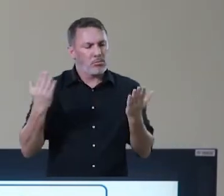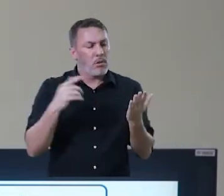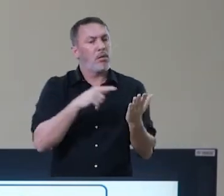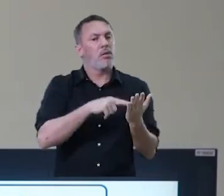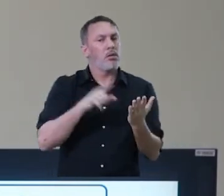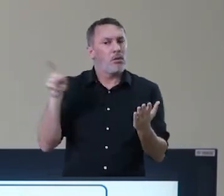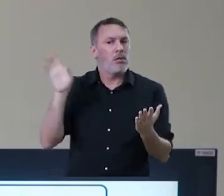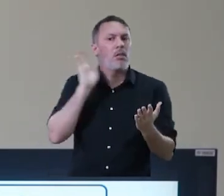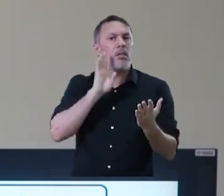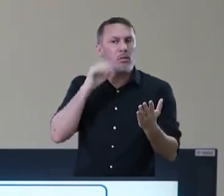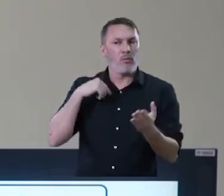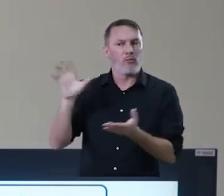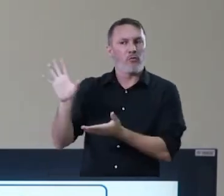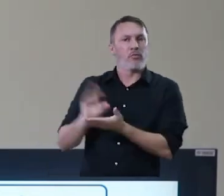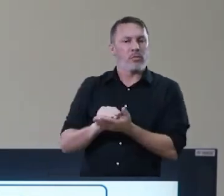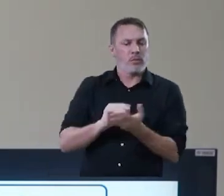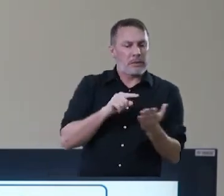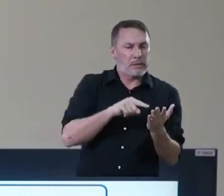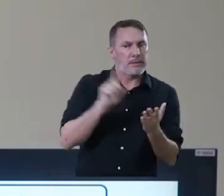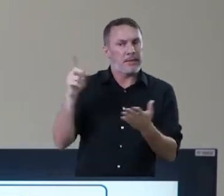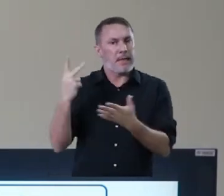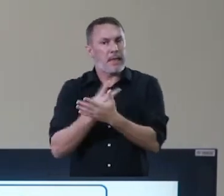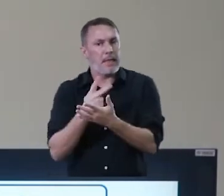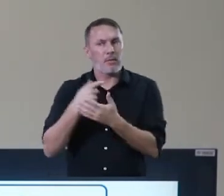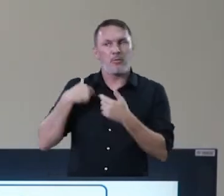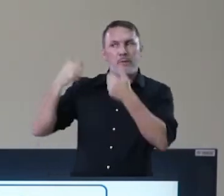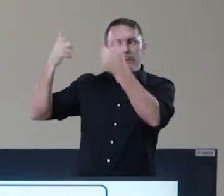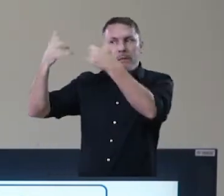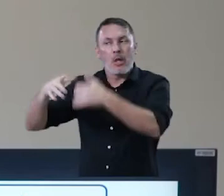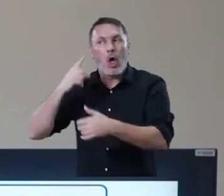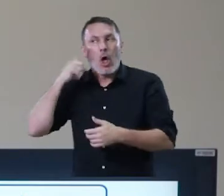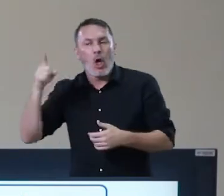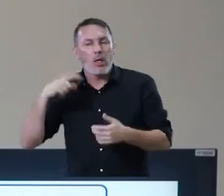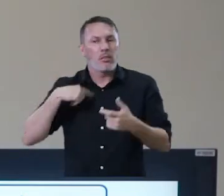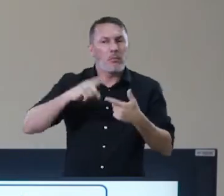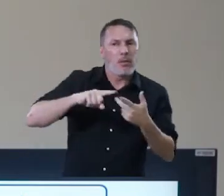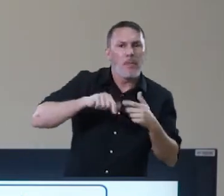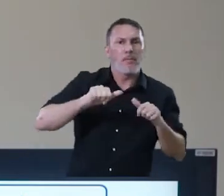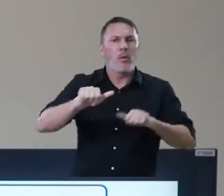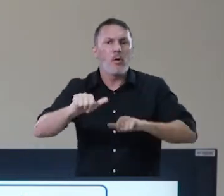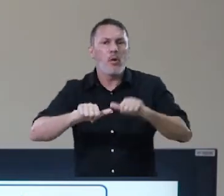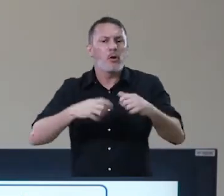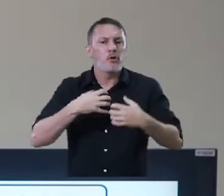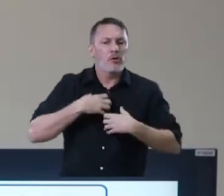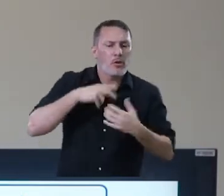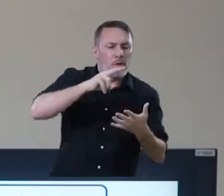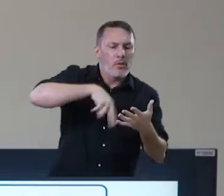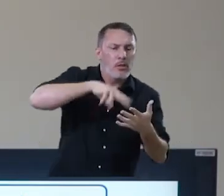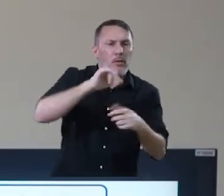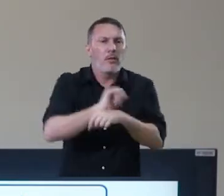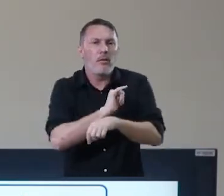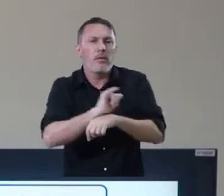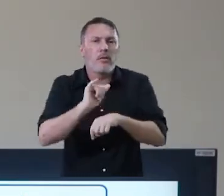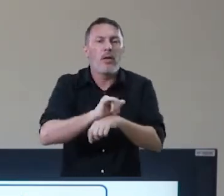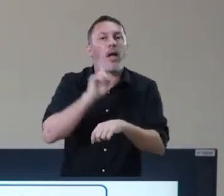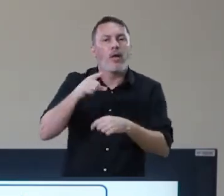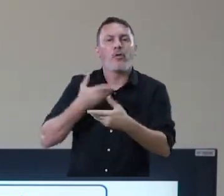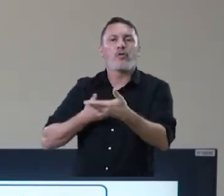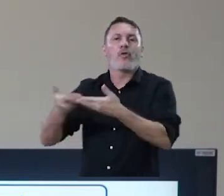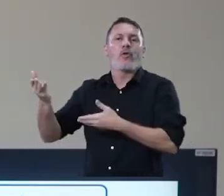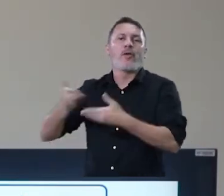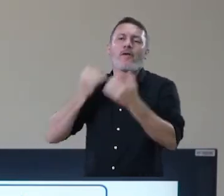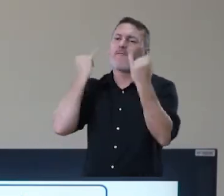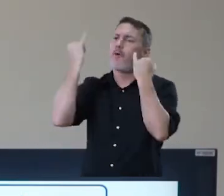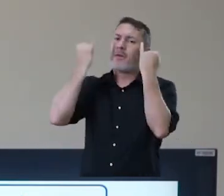tão legal, acho que eu vou usar esse dessa próxima. Olha, ele errou aqui, eu vou conversar com ele, hein? Você errou. Começa a mudar. Olha aqui, por que você não usa esse texto?